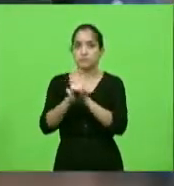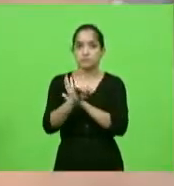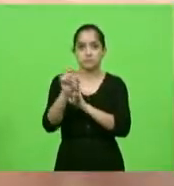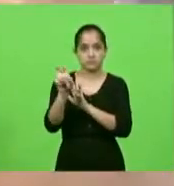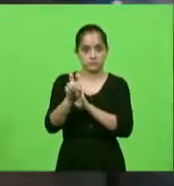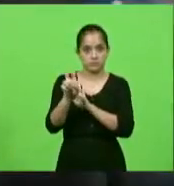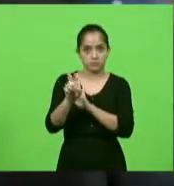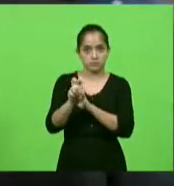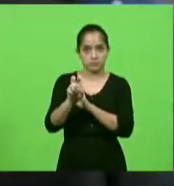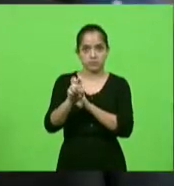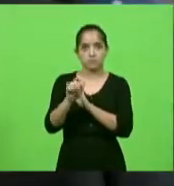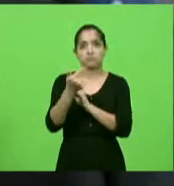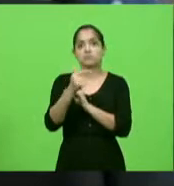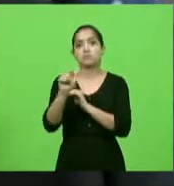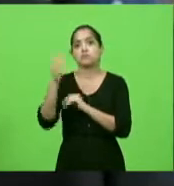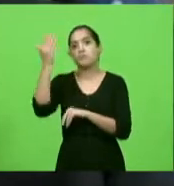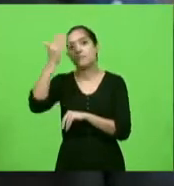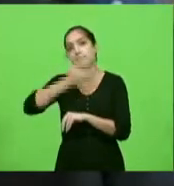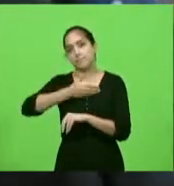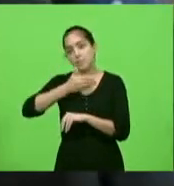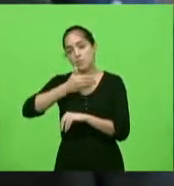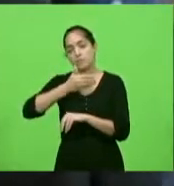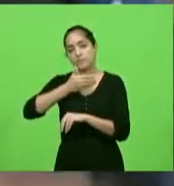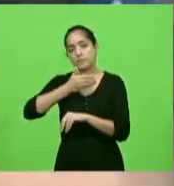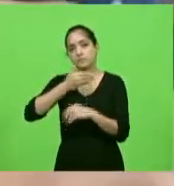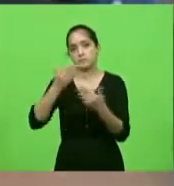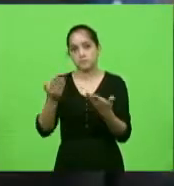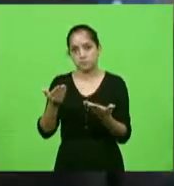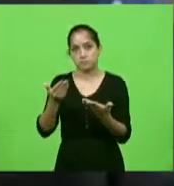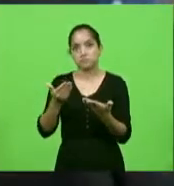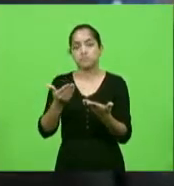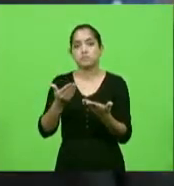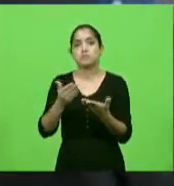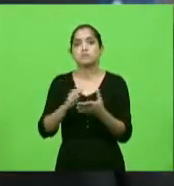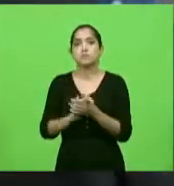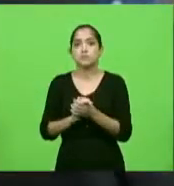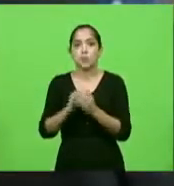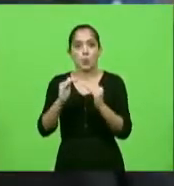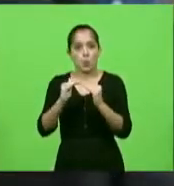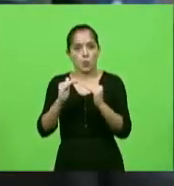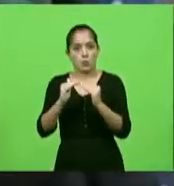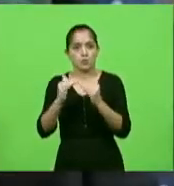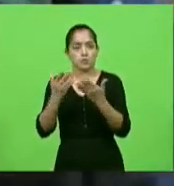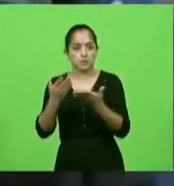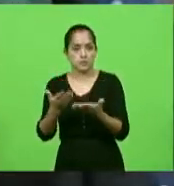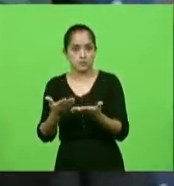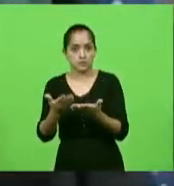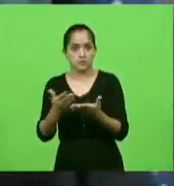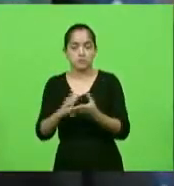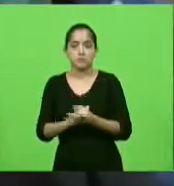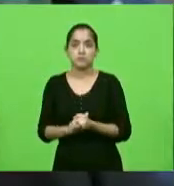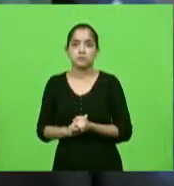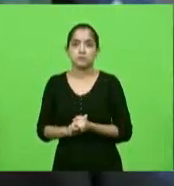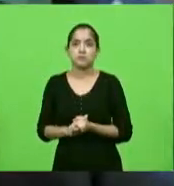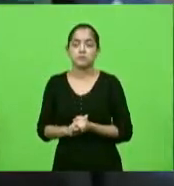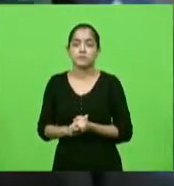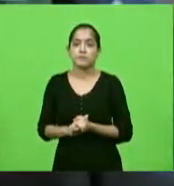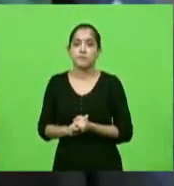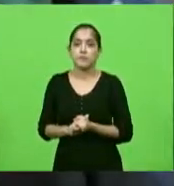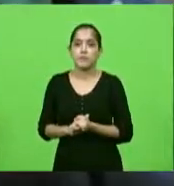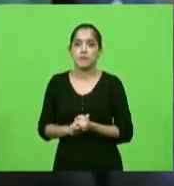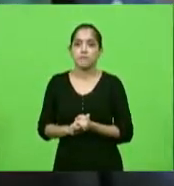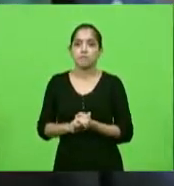5º, não existir prova de ter o réu concorrido para a infração penal. Fecho aspas.